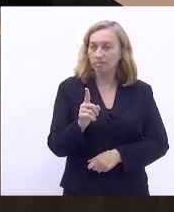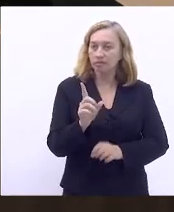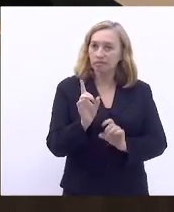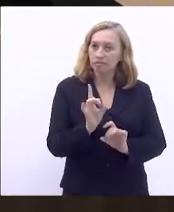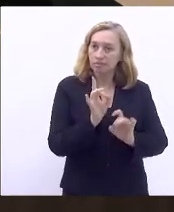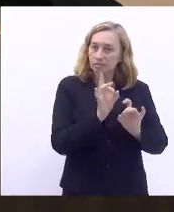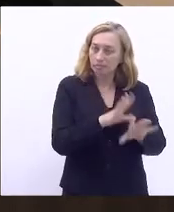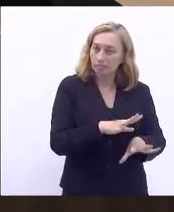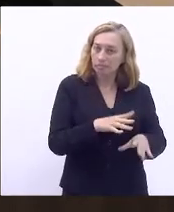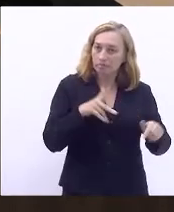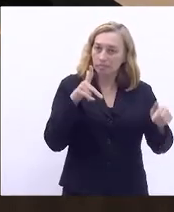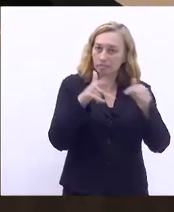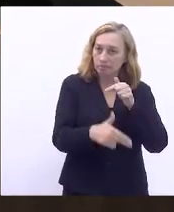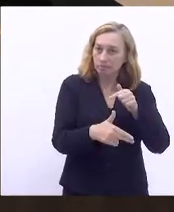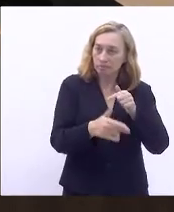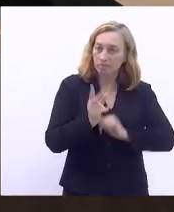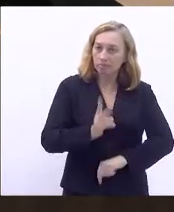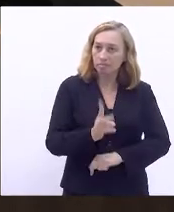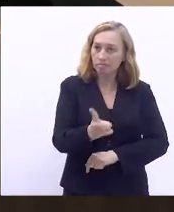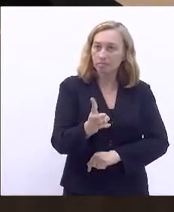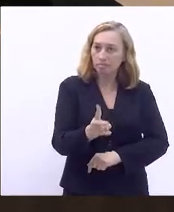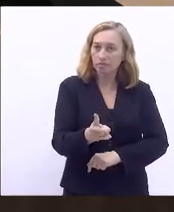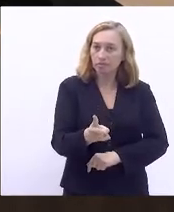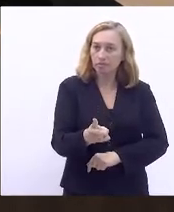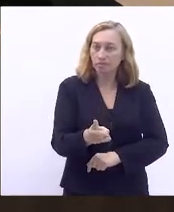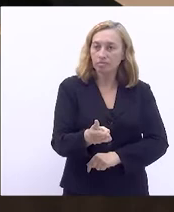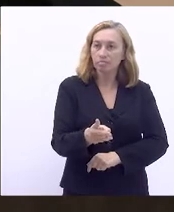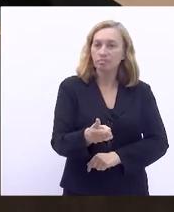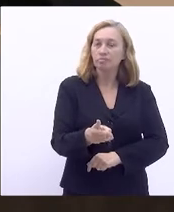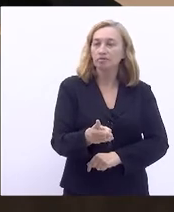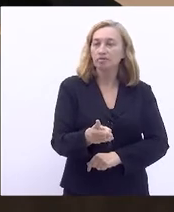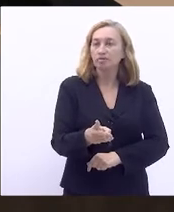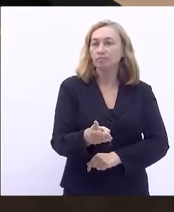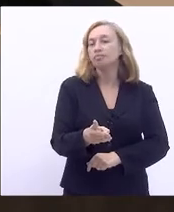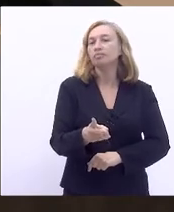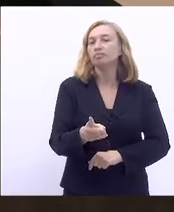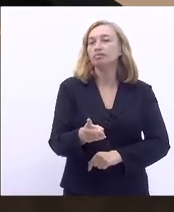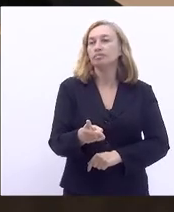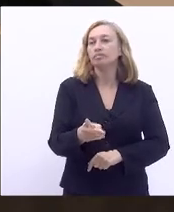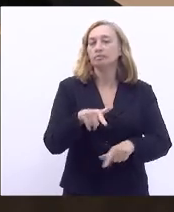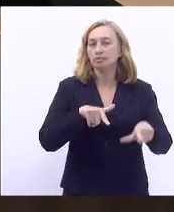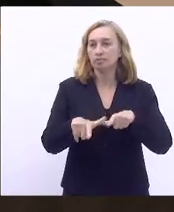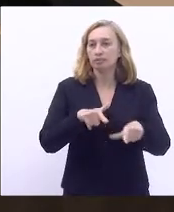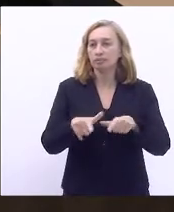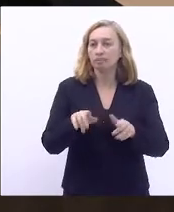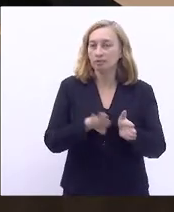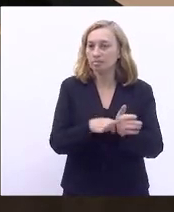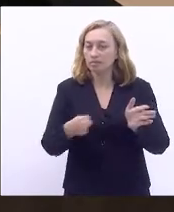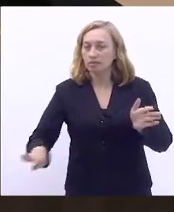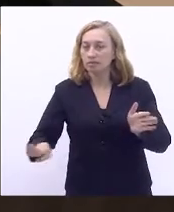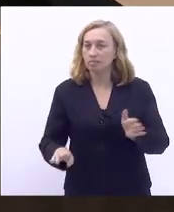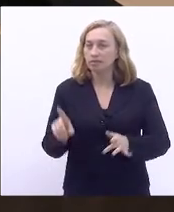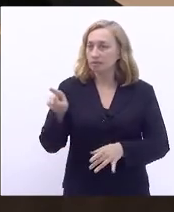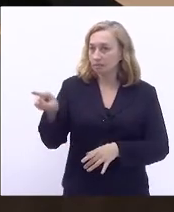foram impedidos de continuar ganhando seu sustento no mar. Além disso, essa empresa